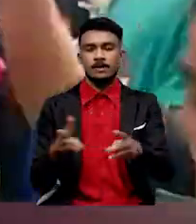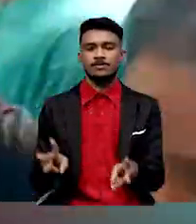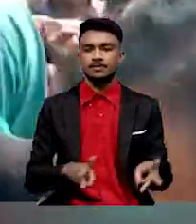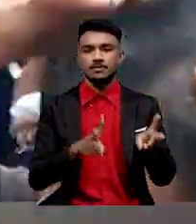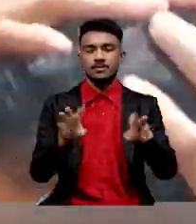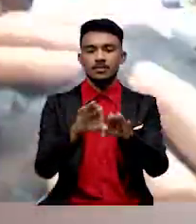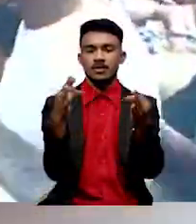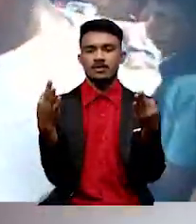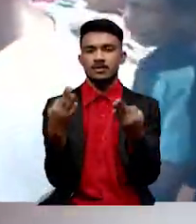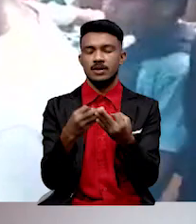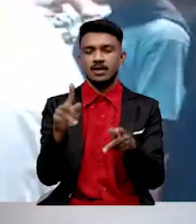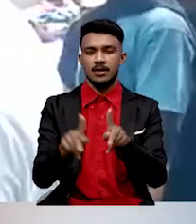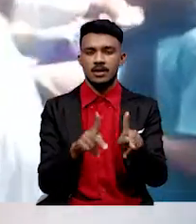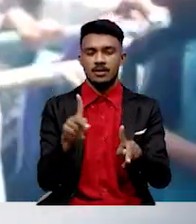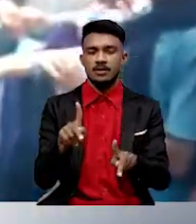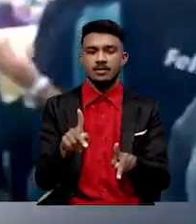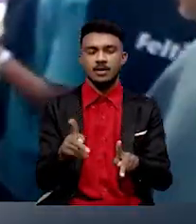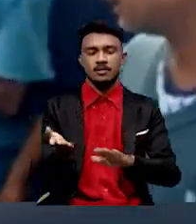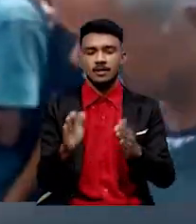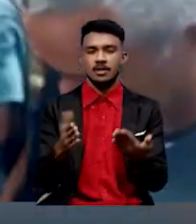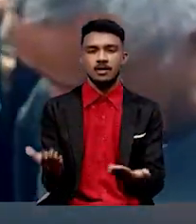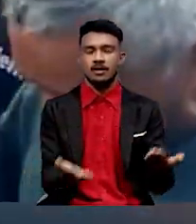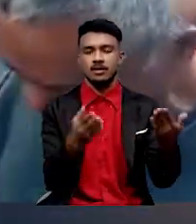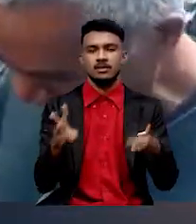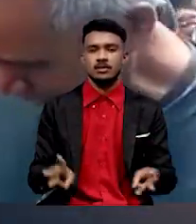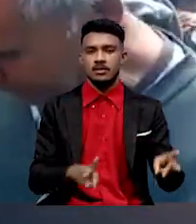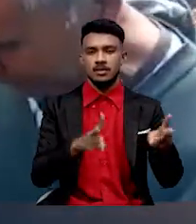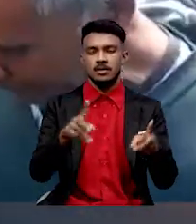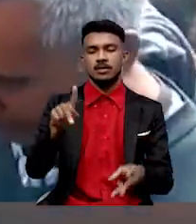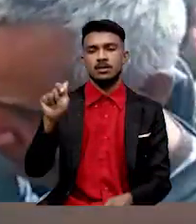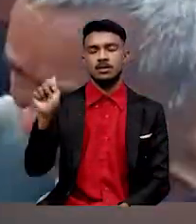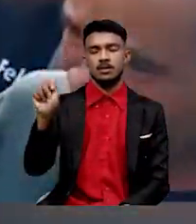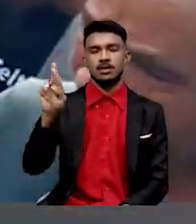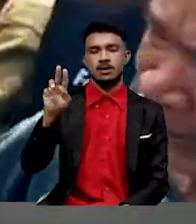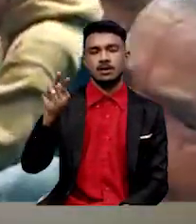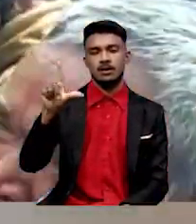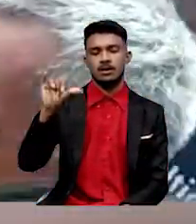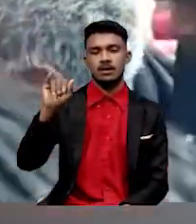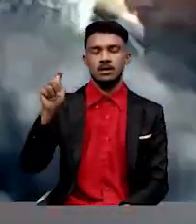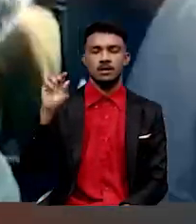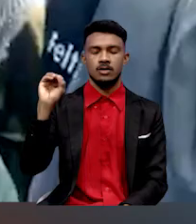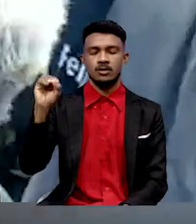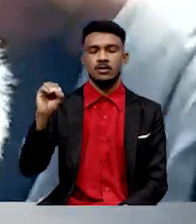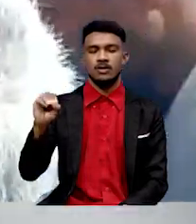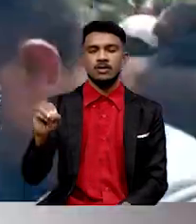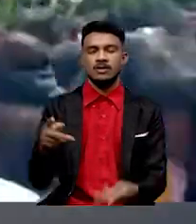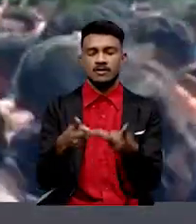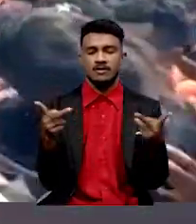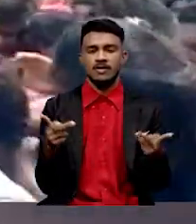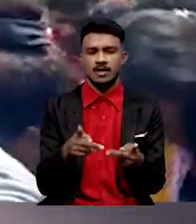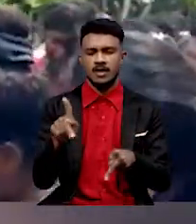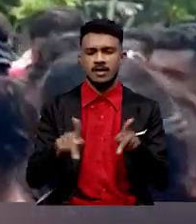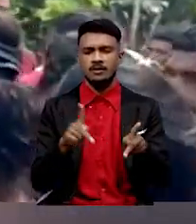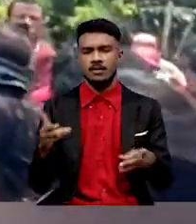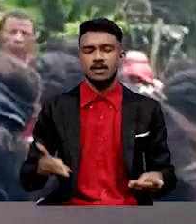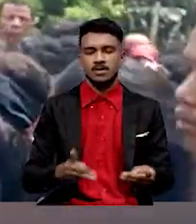em Dedaune, Mota Lori e Suco Sibuni. Carlito de Jesus Triste, Tambati Nambara, comunidade e Fatem refere, continua só o